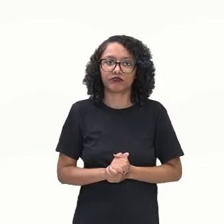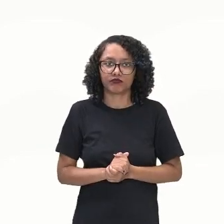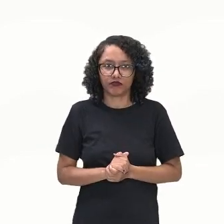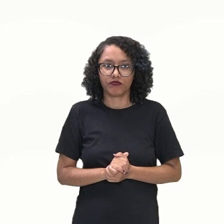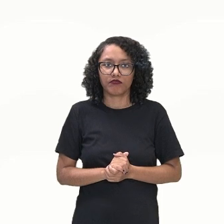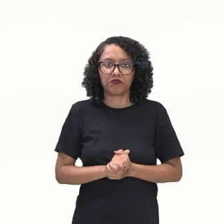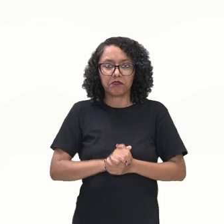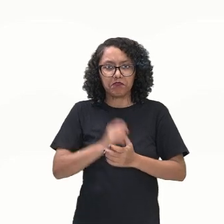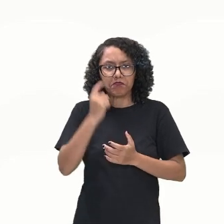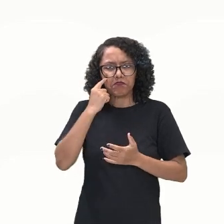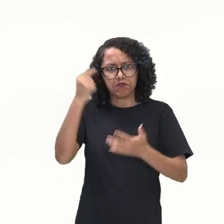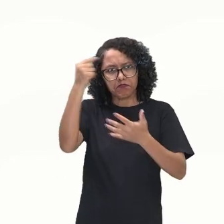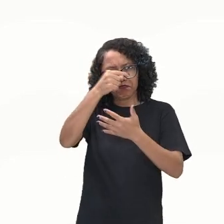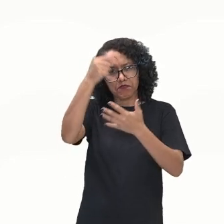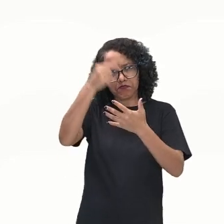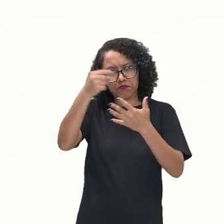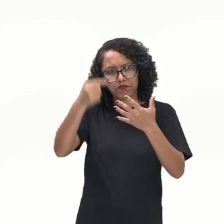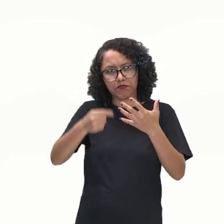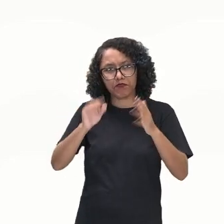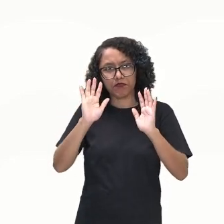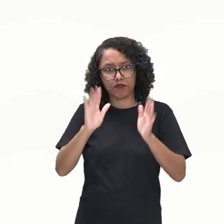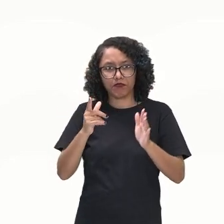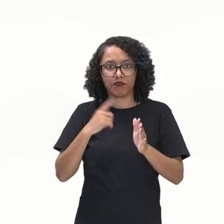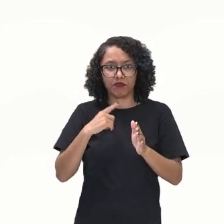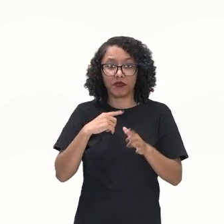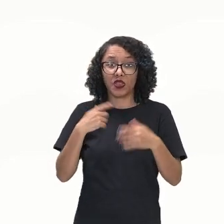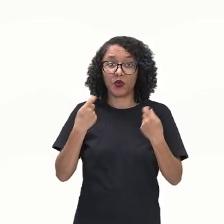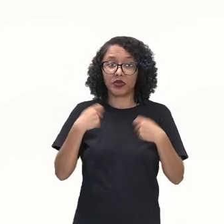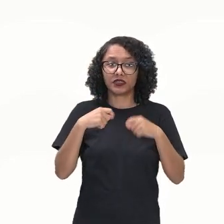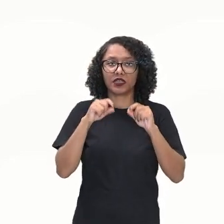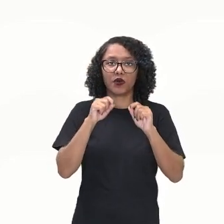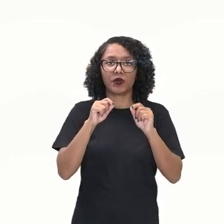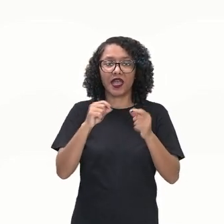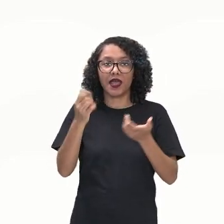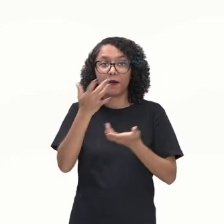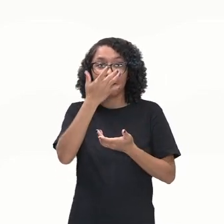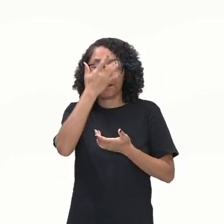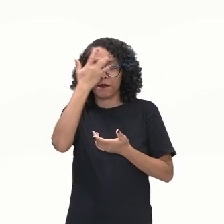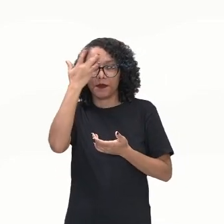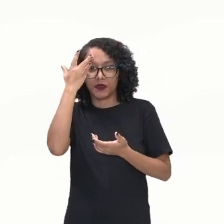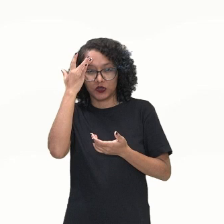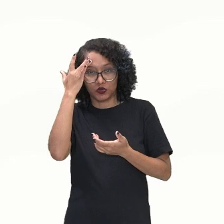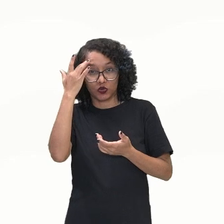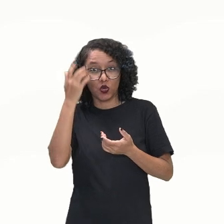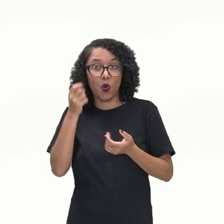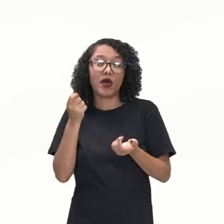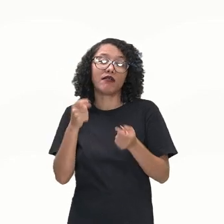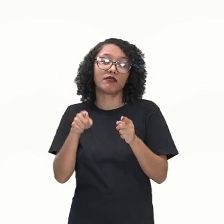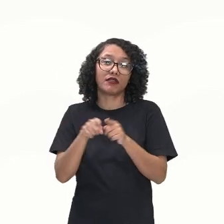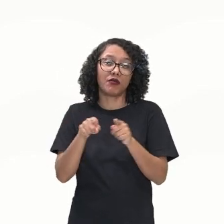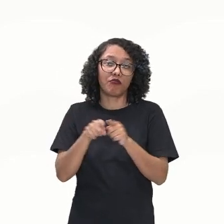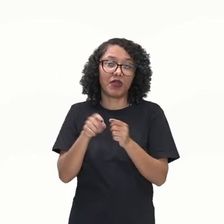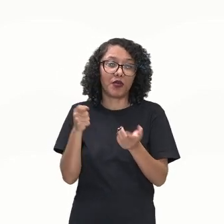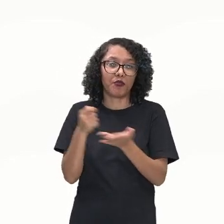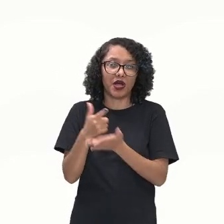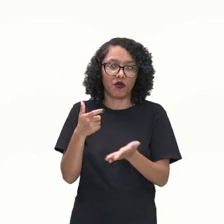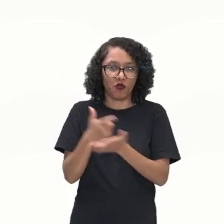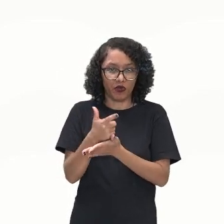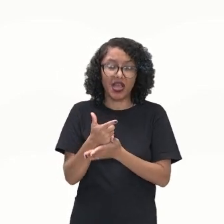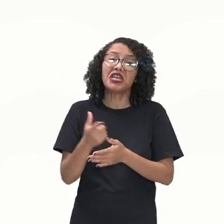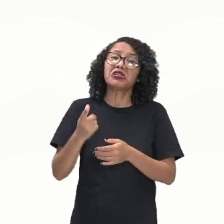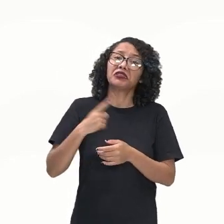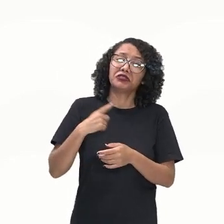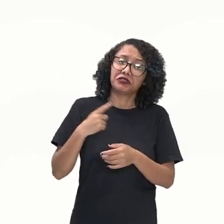esse aparato, precisa então de um mercado consumidor, coisa que a Inglaterra também possuía por conta